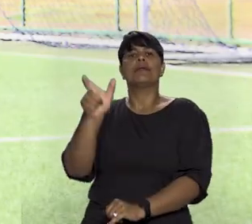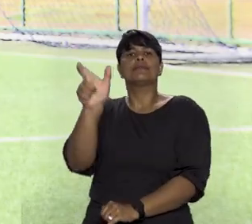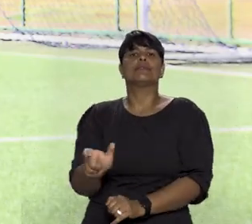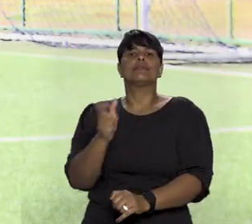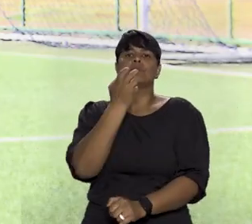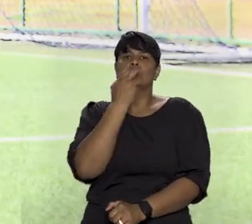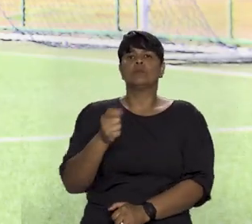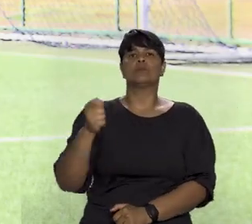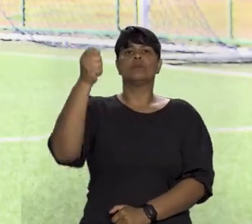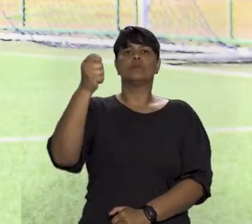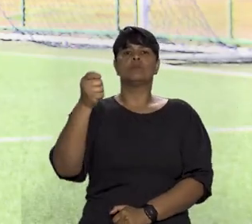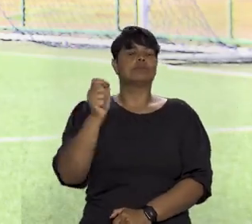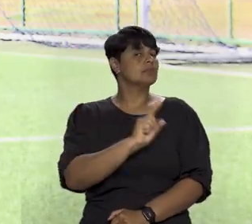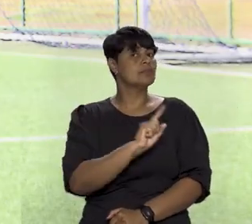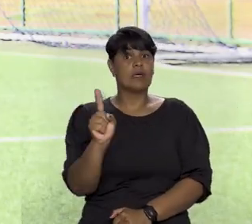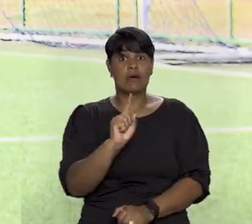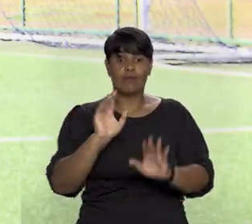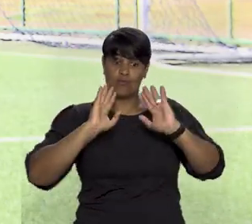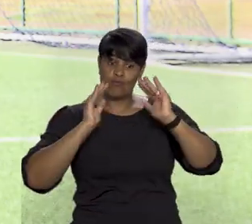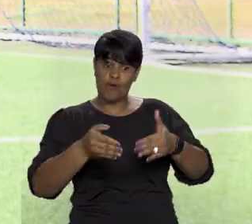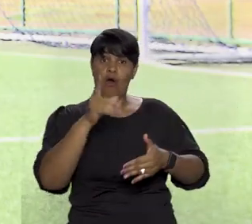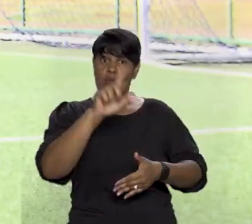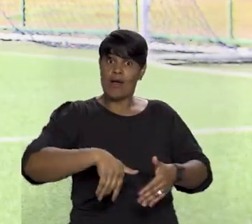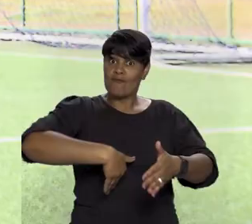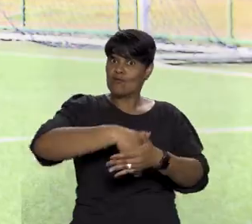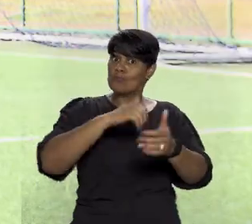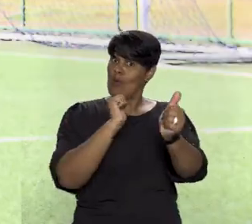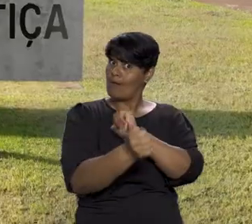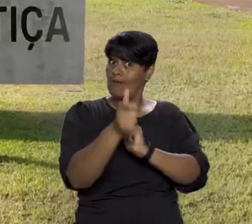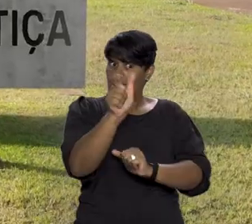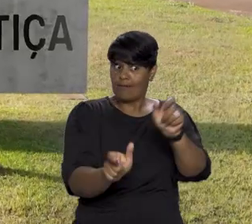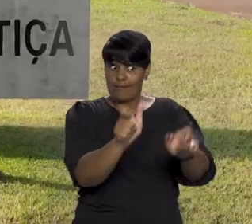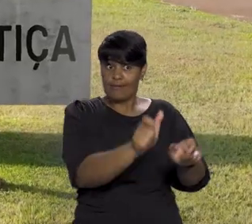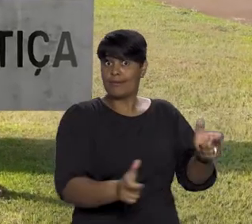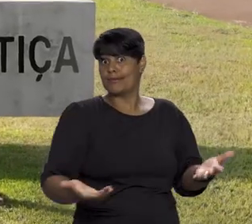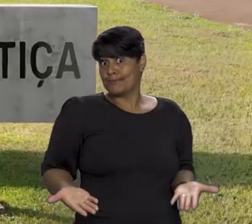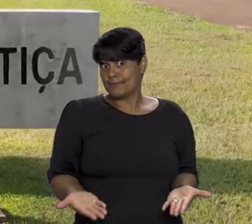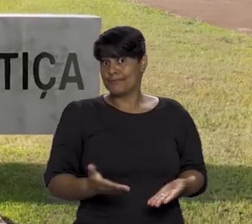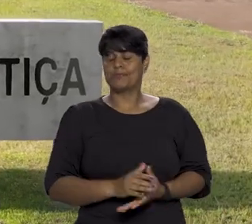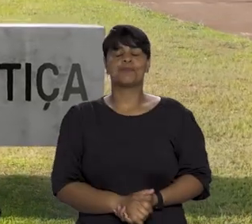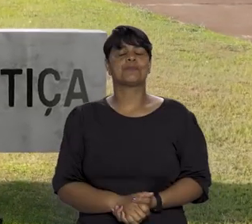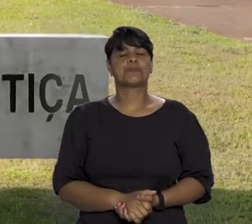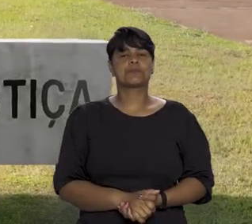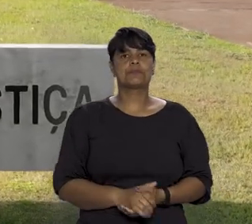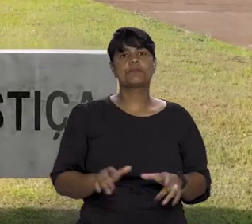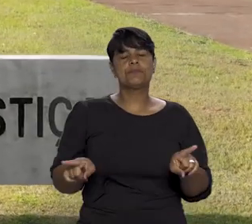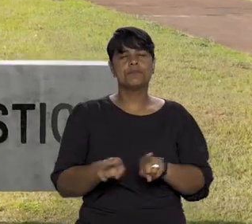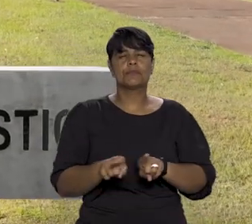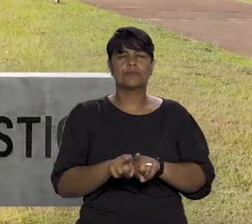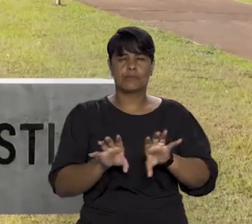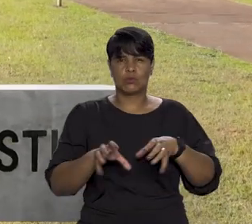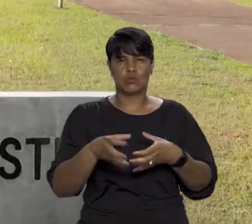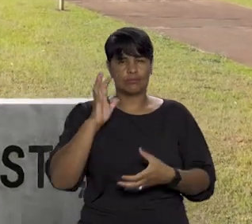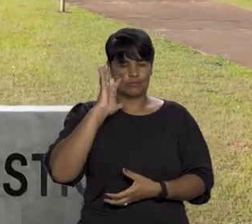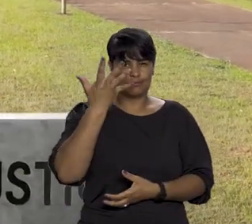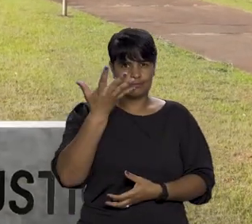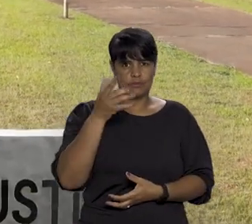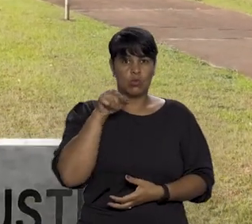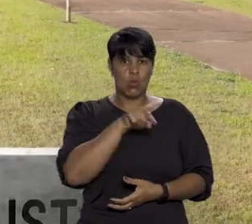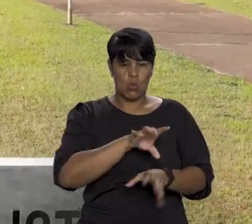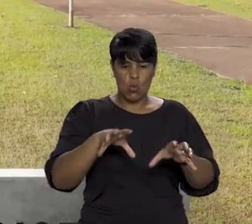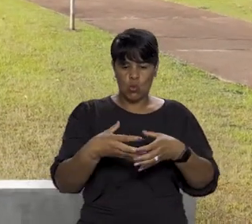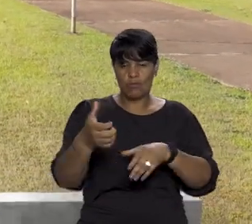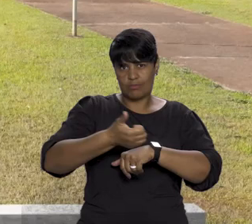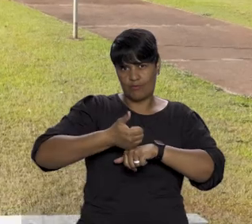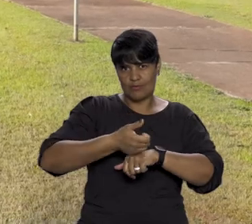com fins lucrativos mas sim dos atletas e do jogo em si o colegiado também entendeu que o fato de uma categoria profissional